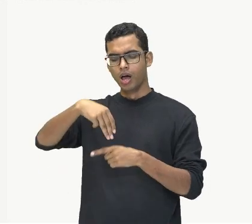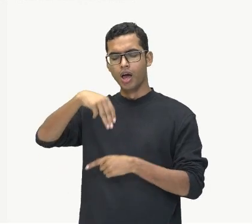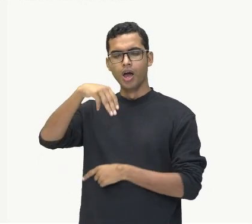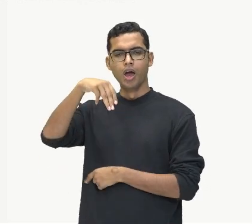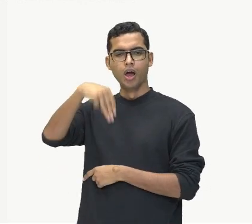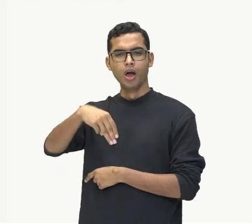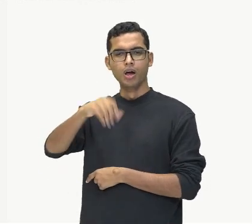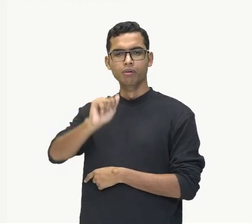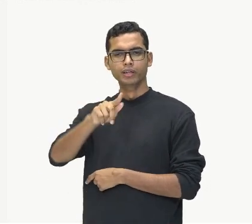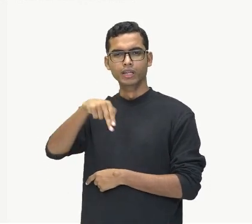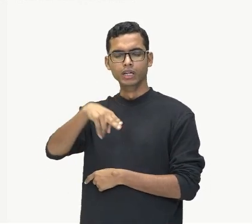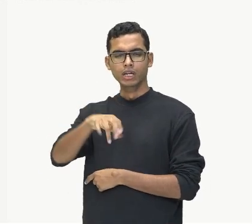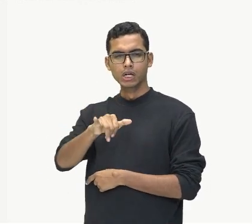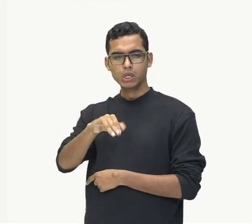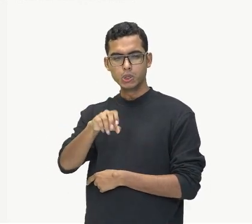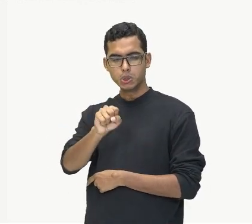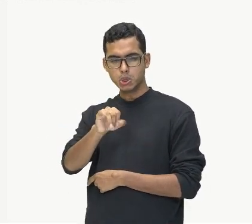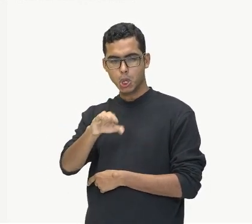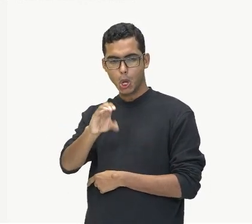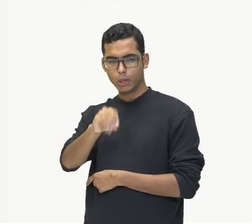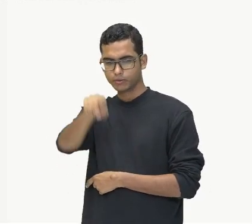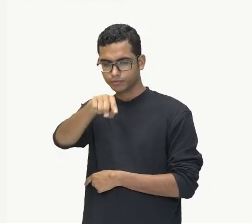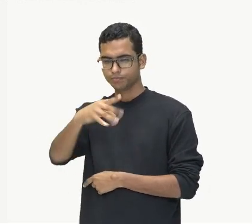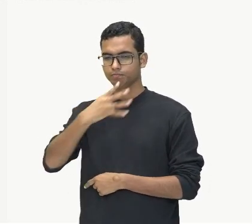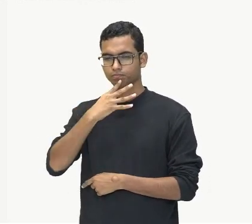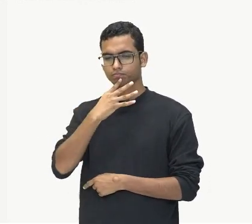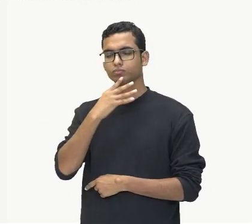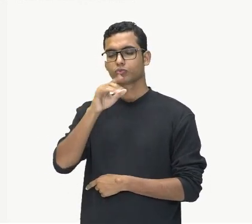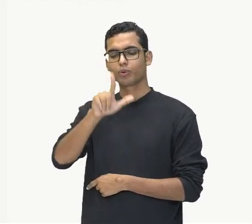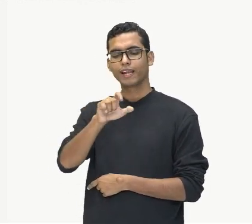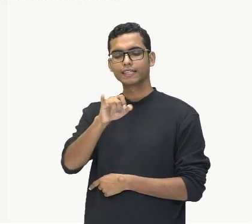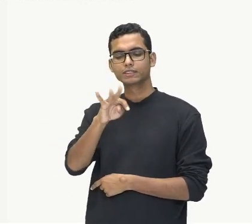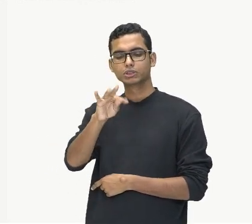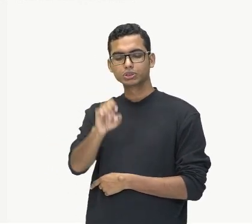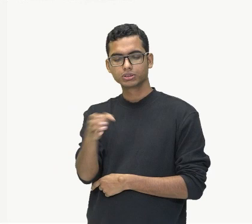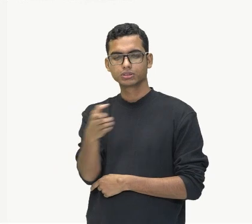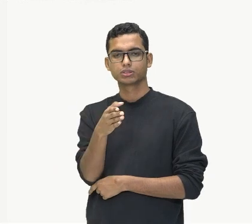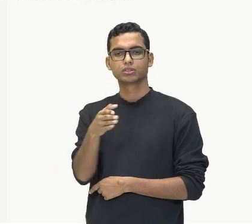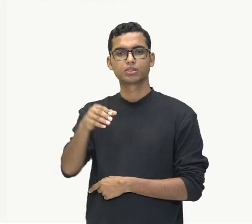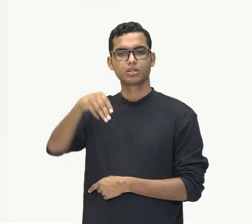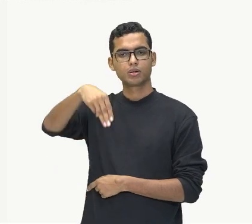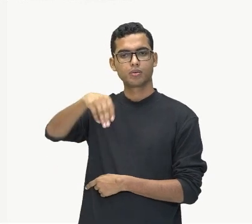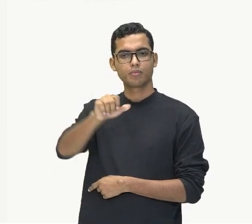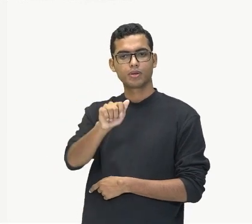como leite de magnésia, tá? Se eu pegar